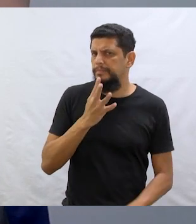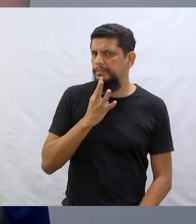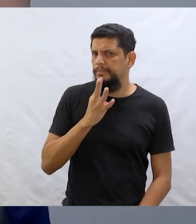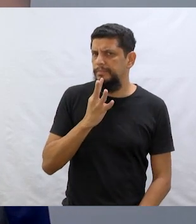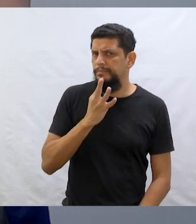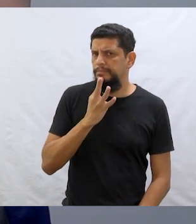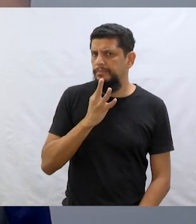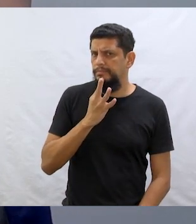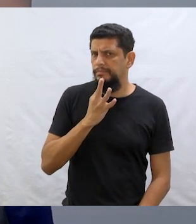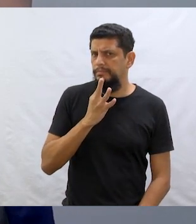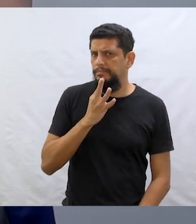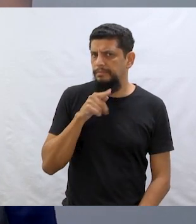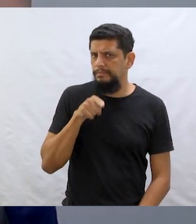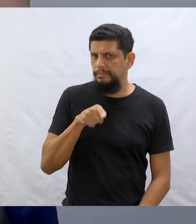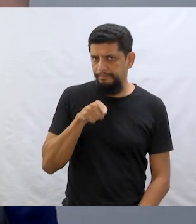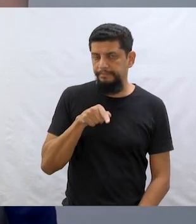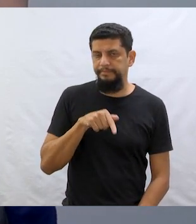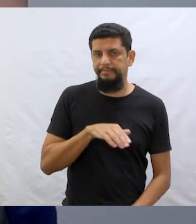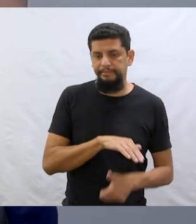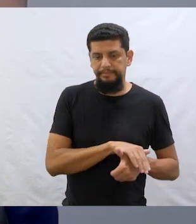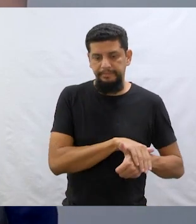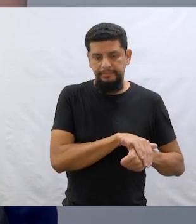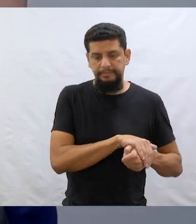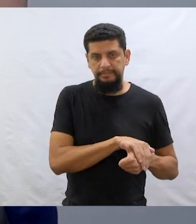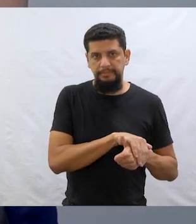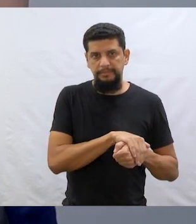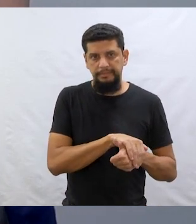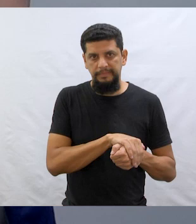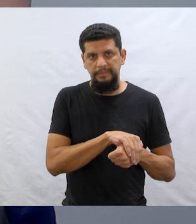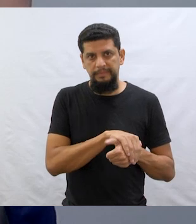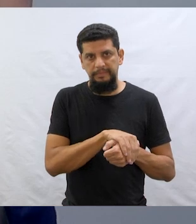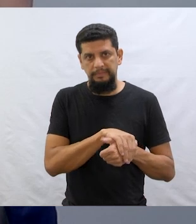Que é isso aqui? É uma